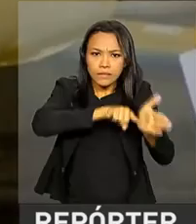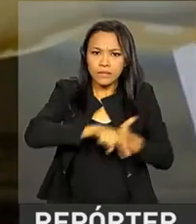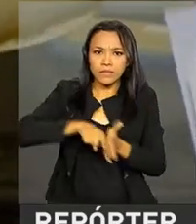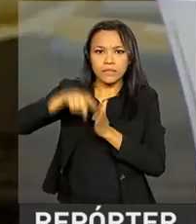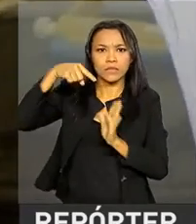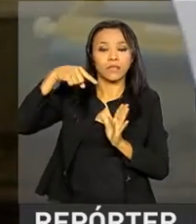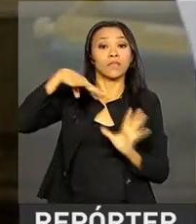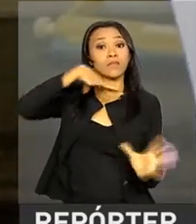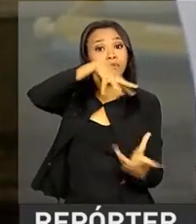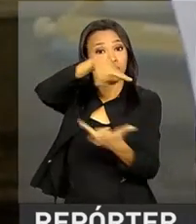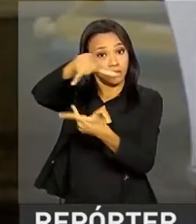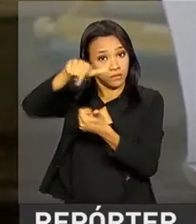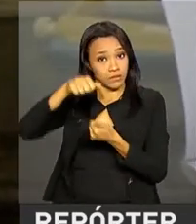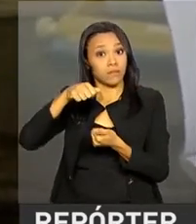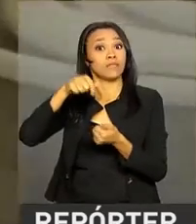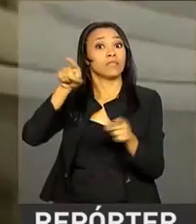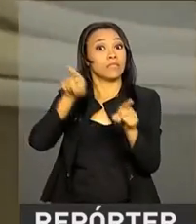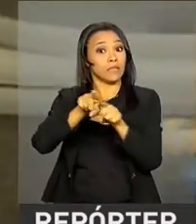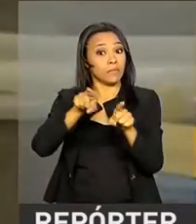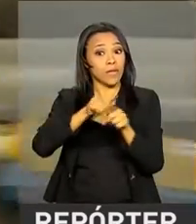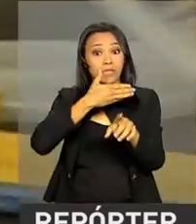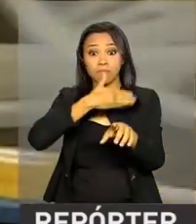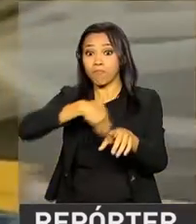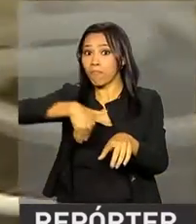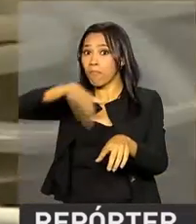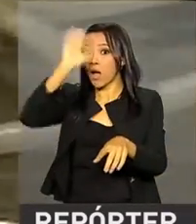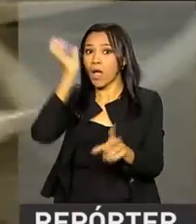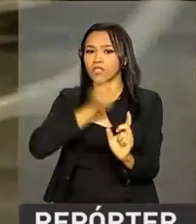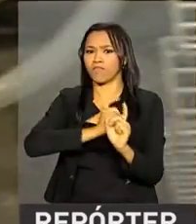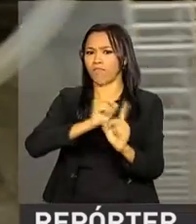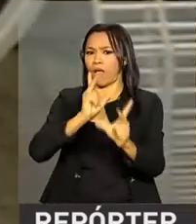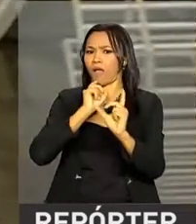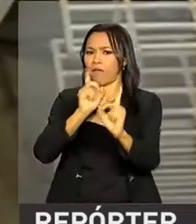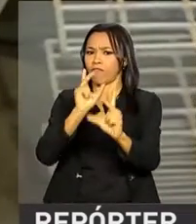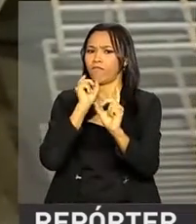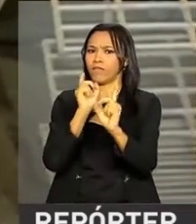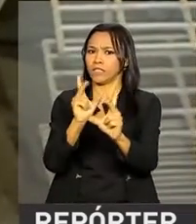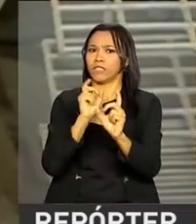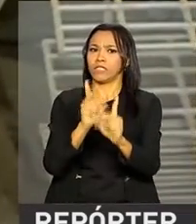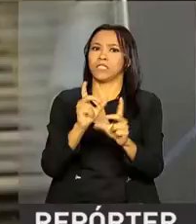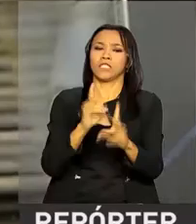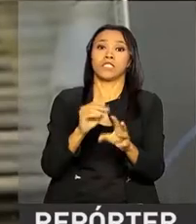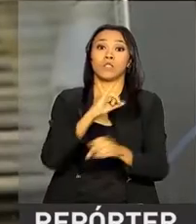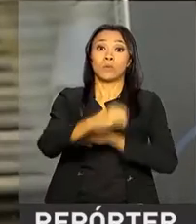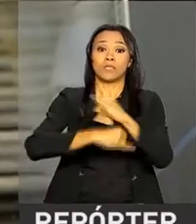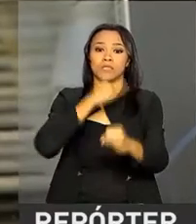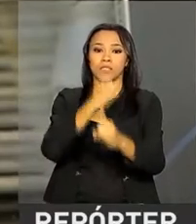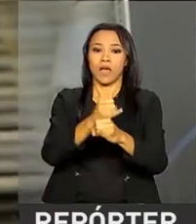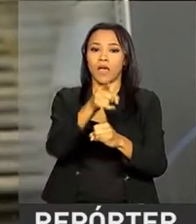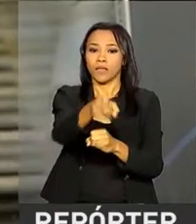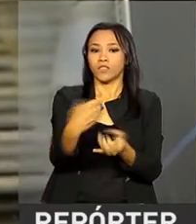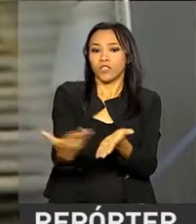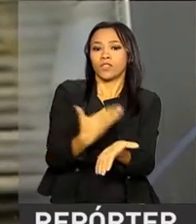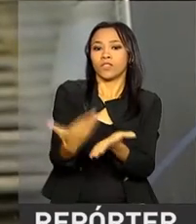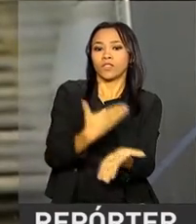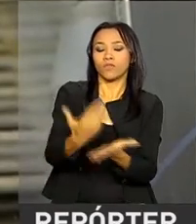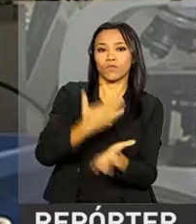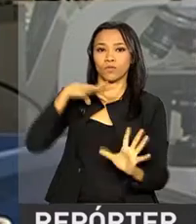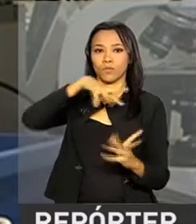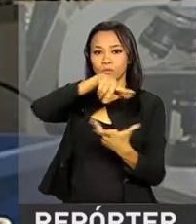como também ficou entre as mais vendidas num dos principais sites de vendas de livros do